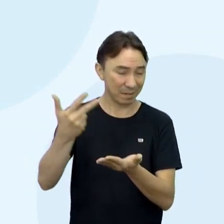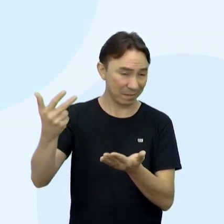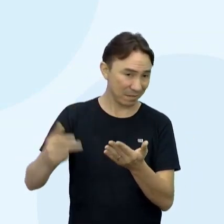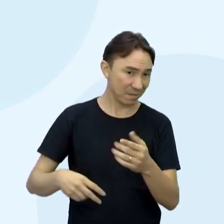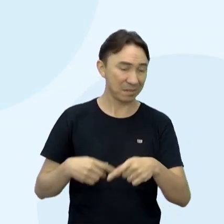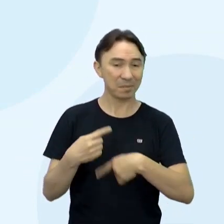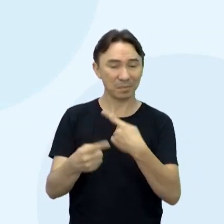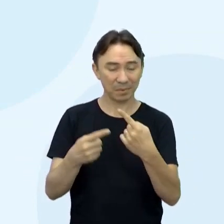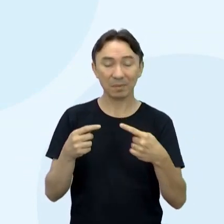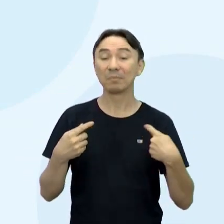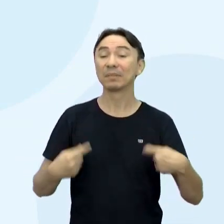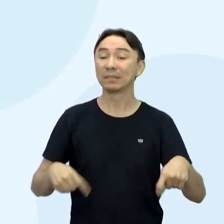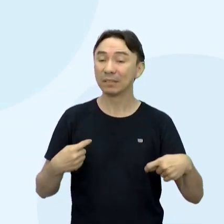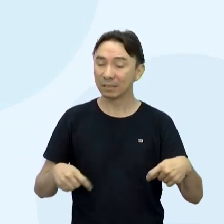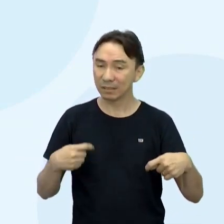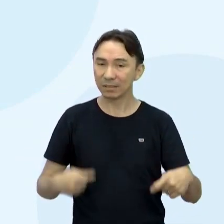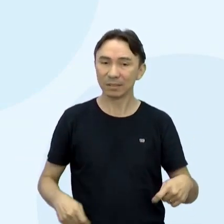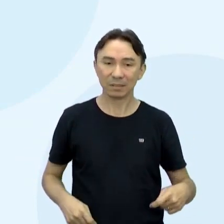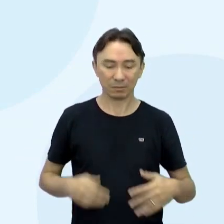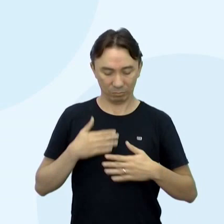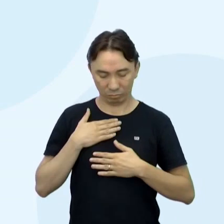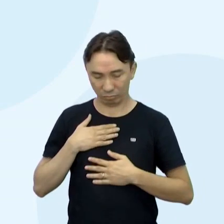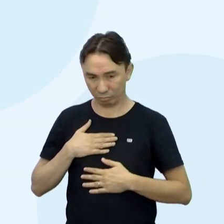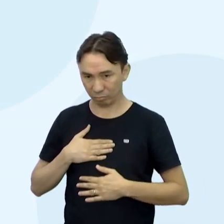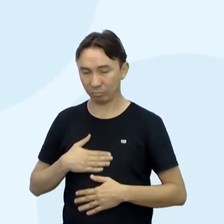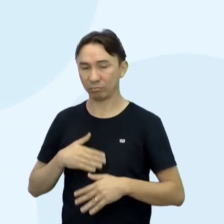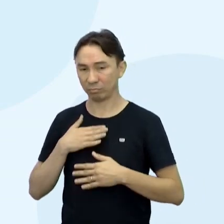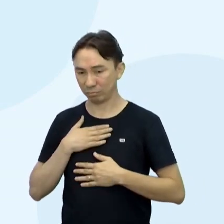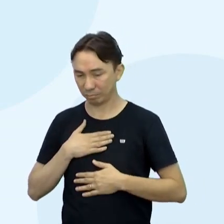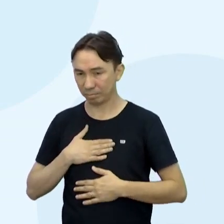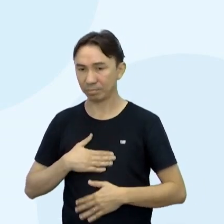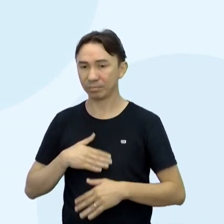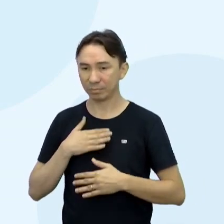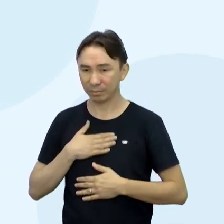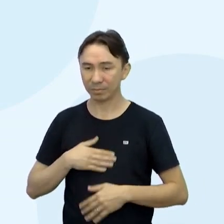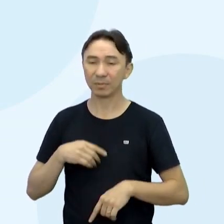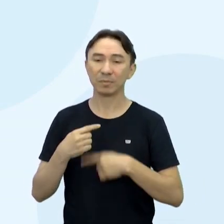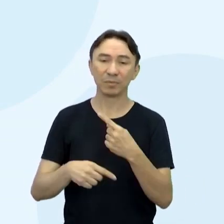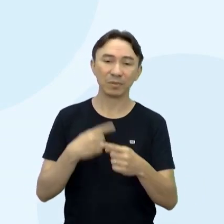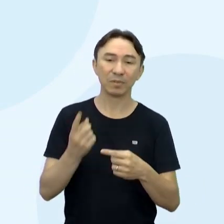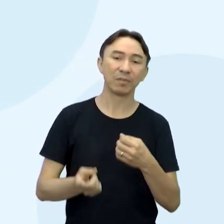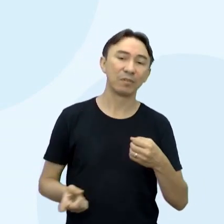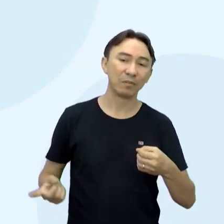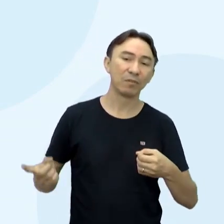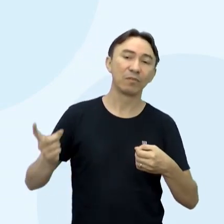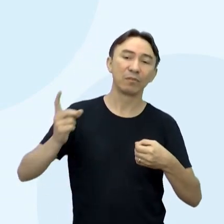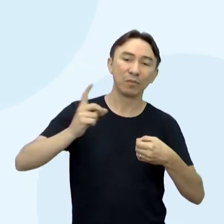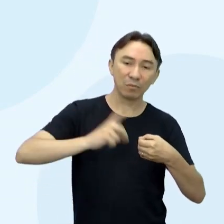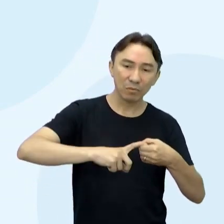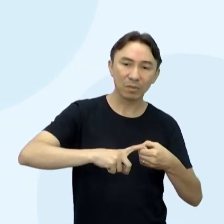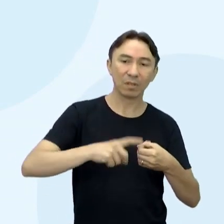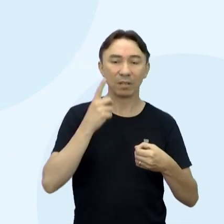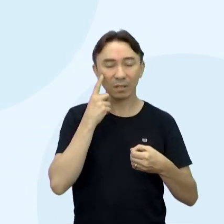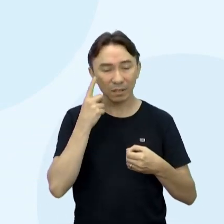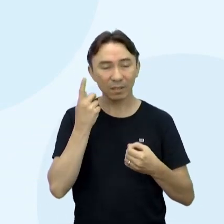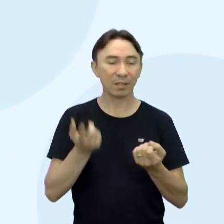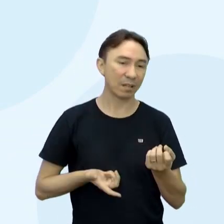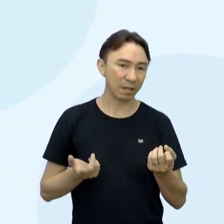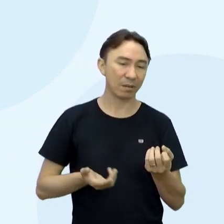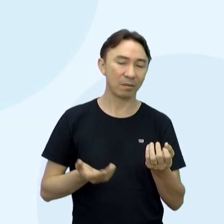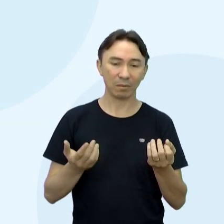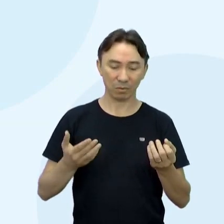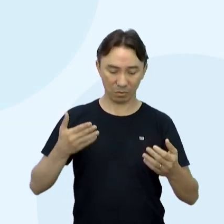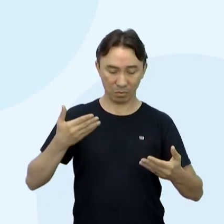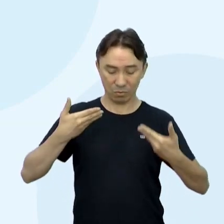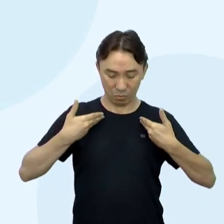de descanso para que volte novamente ao equilíbrio do nosso corpo, né?